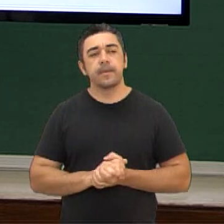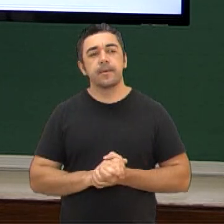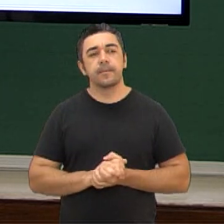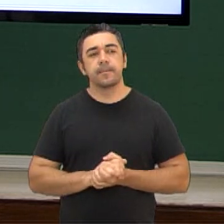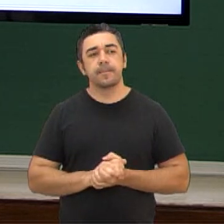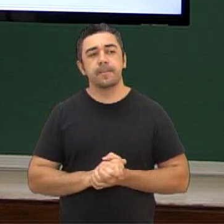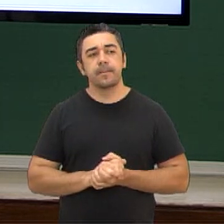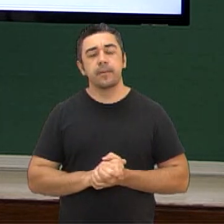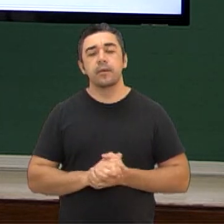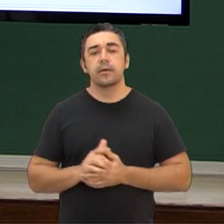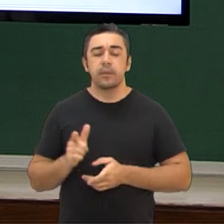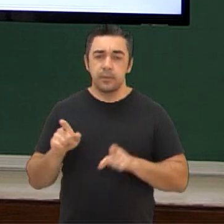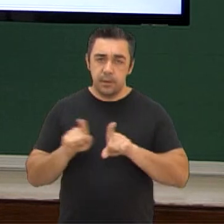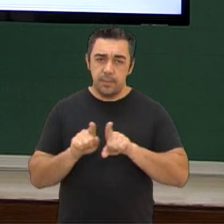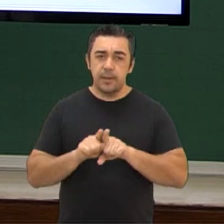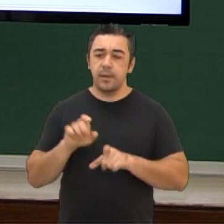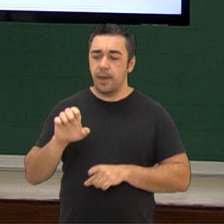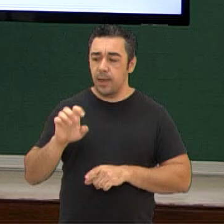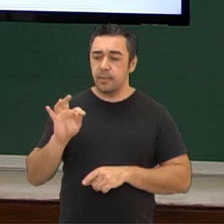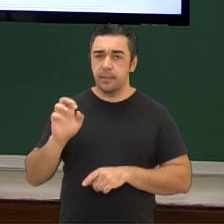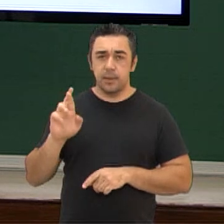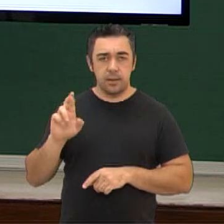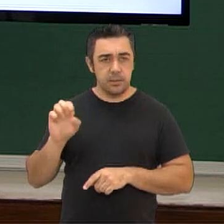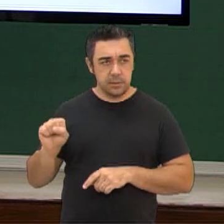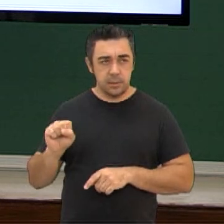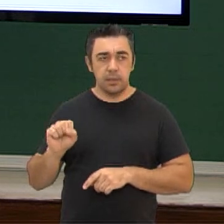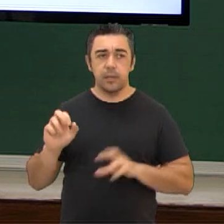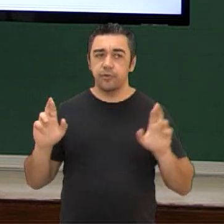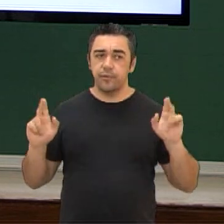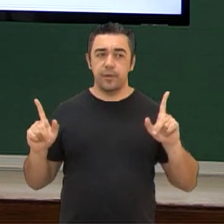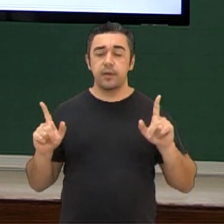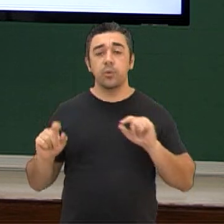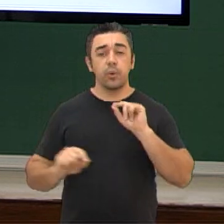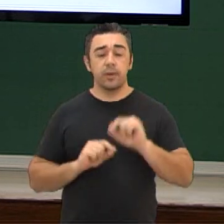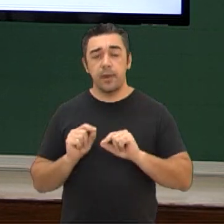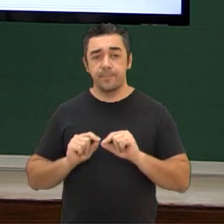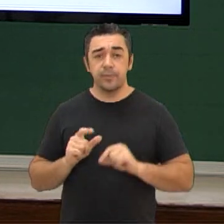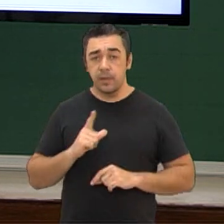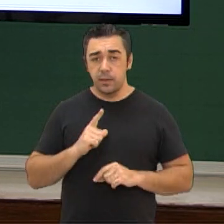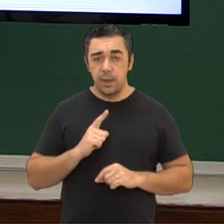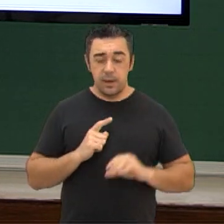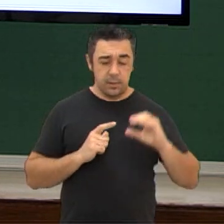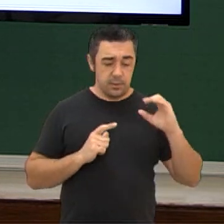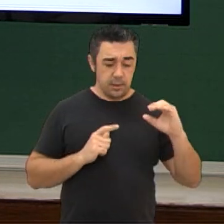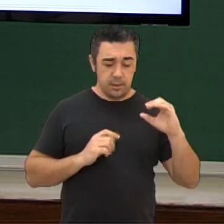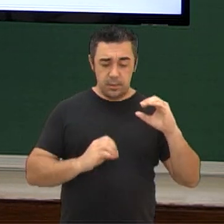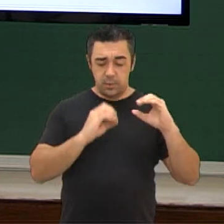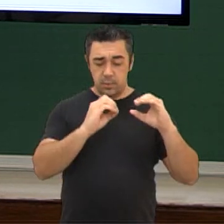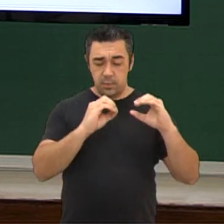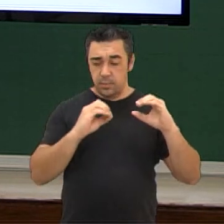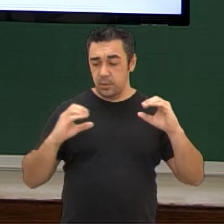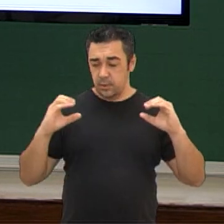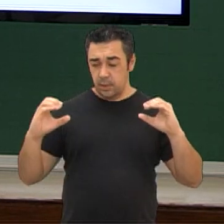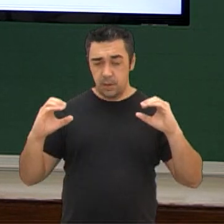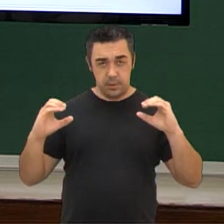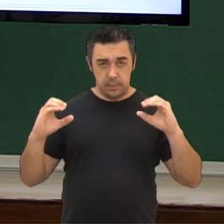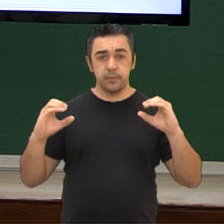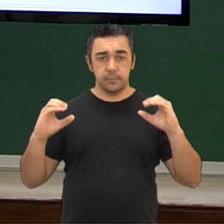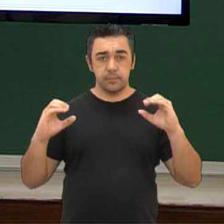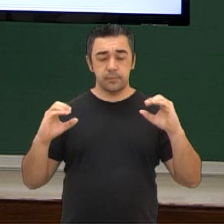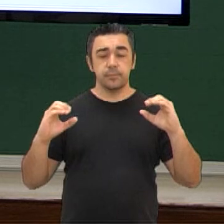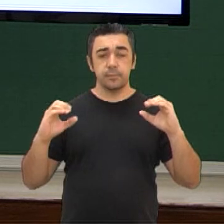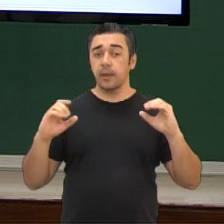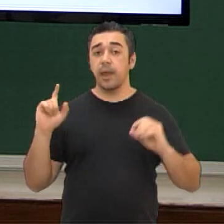então. Nós temos os tioéteres também, que ao contrário dos éteres, que possui o oxigênio entre dois átomos